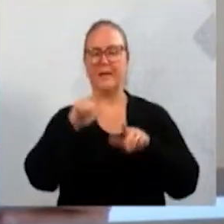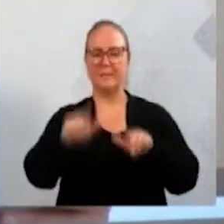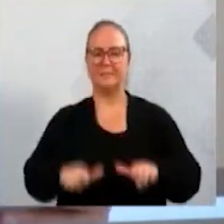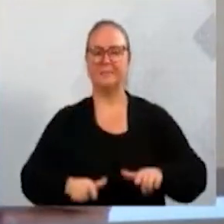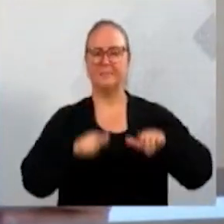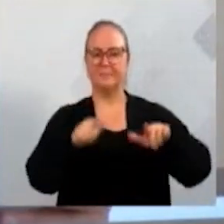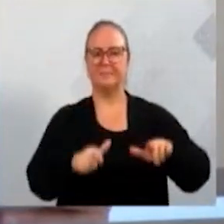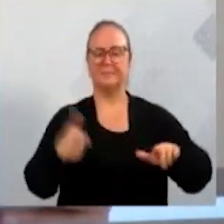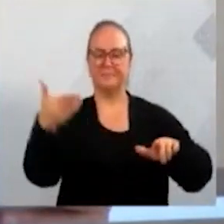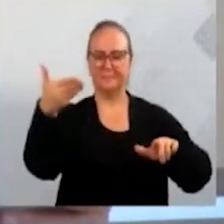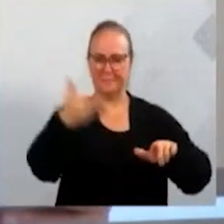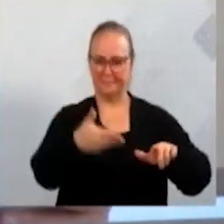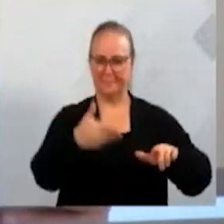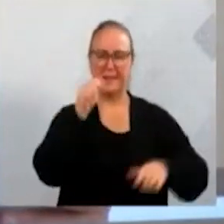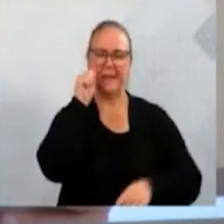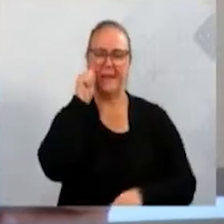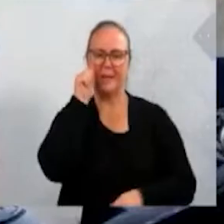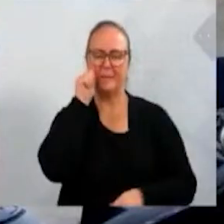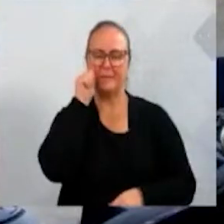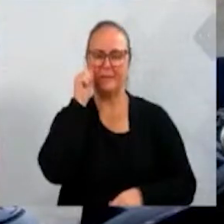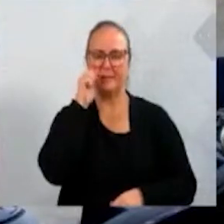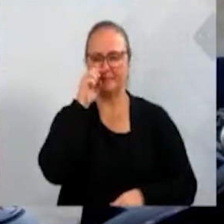vereador Almir viira